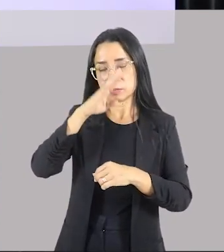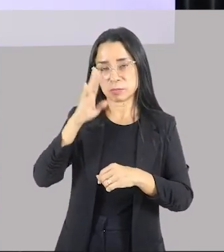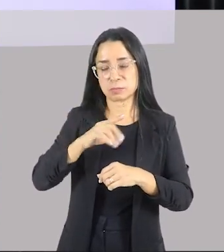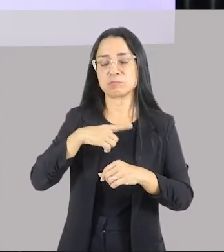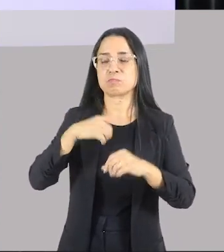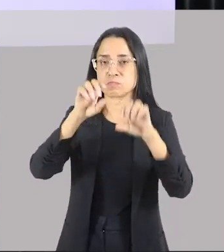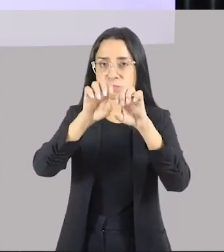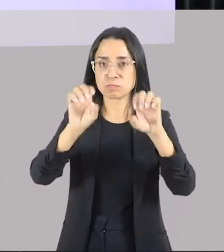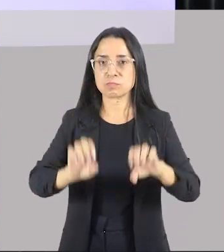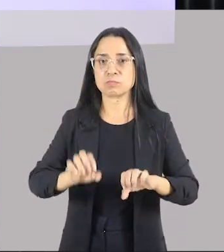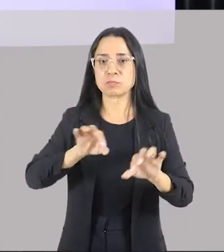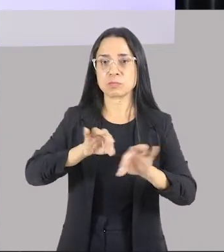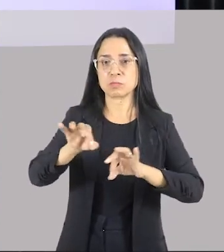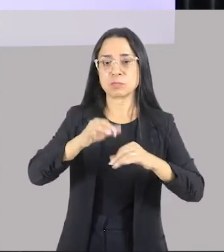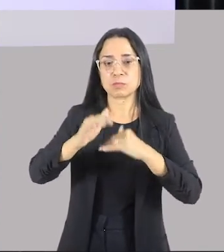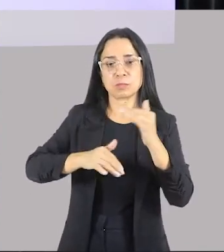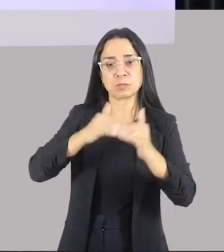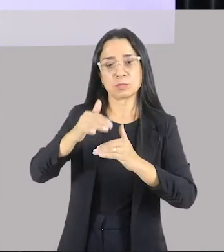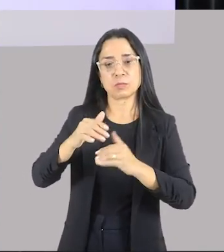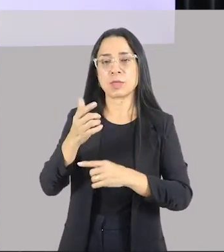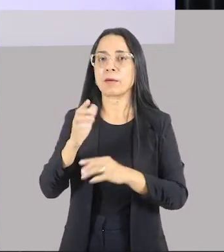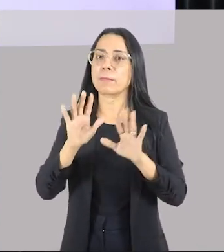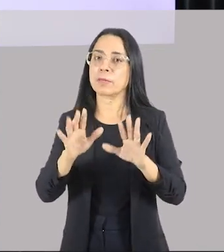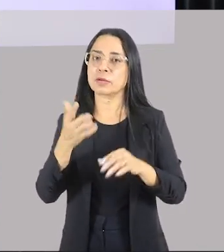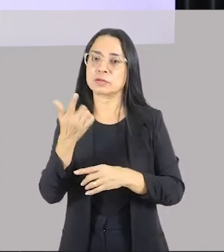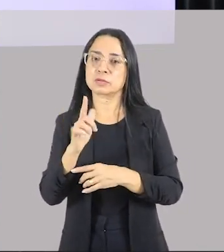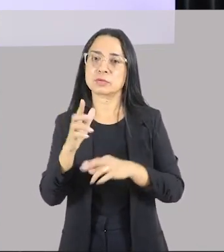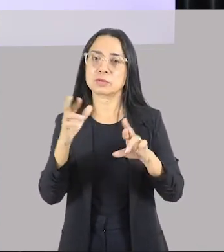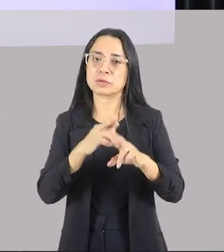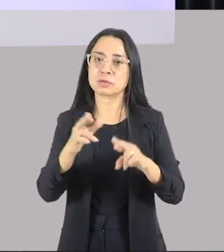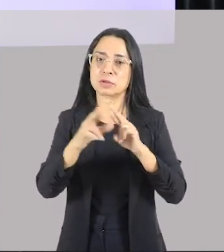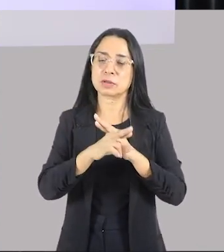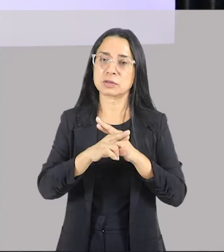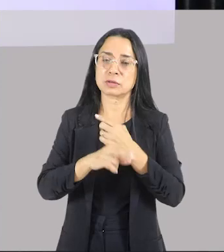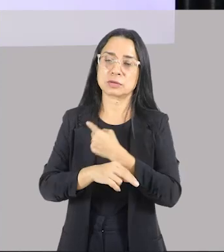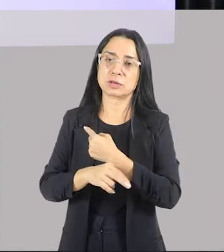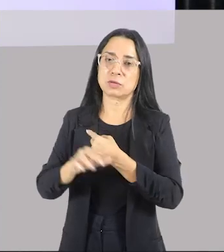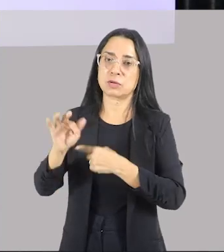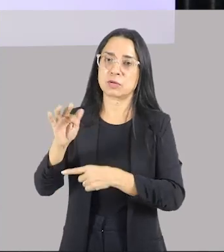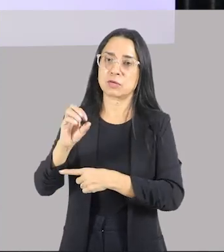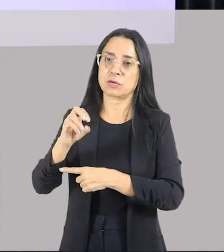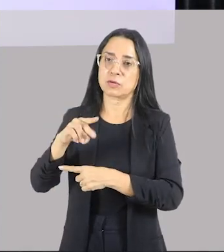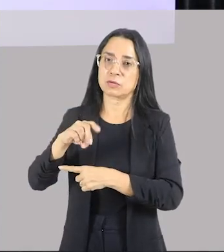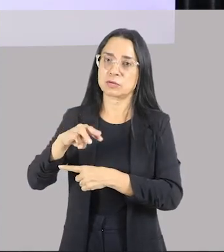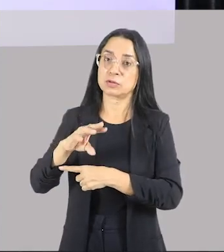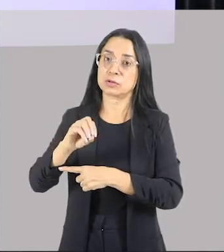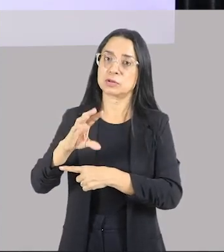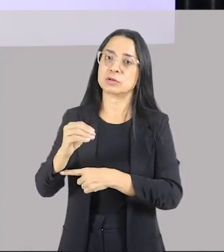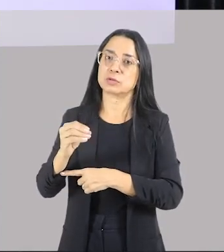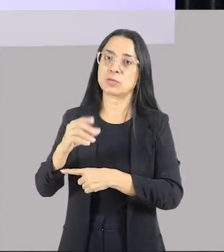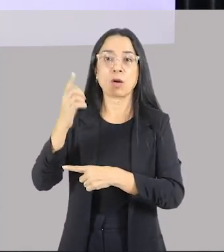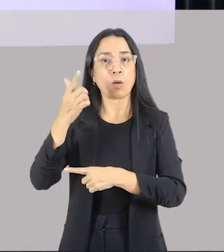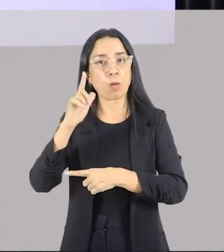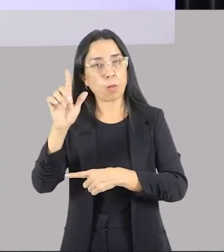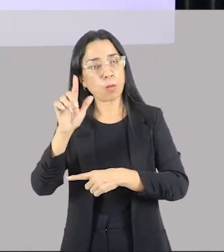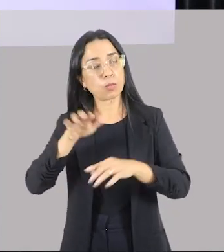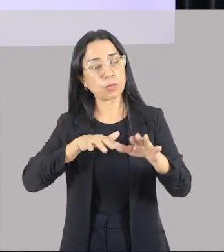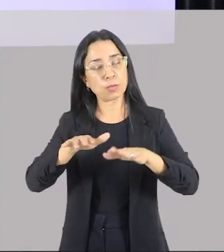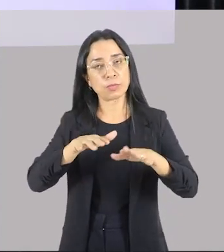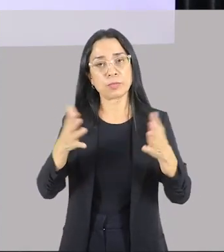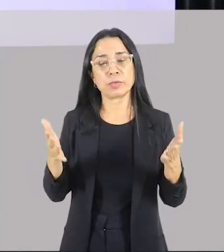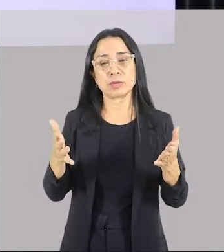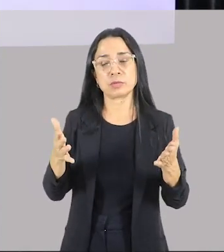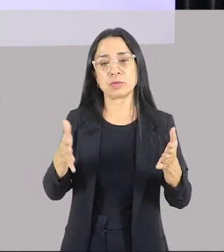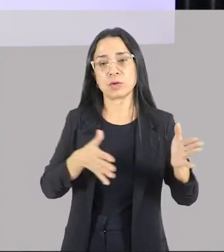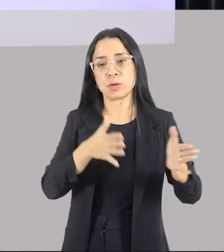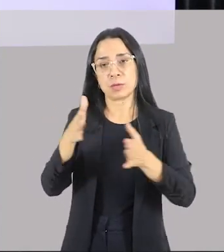organização nesse processo, mas não existe essa relação. E o Fordismo, como assim como o Taylorismo, é um movimento de produção.